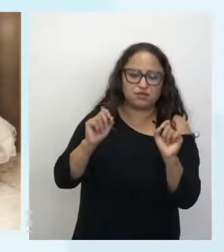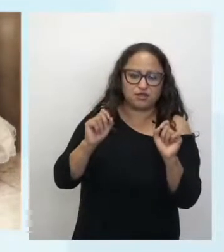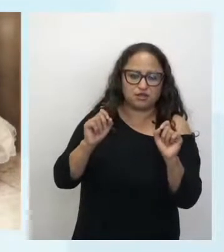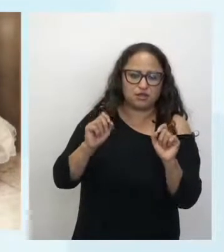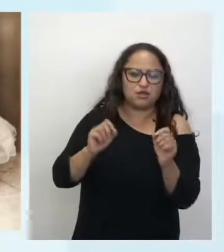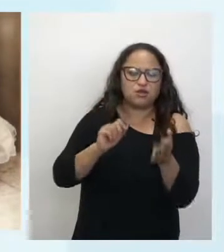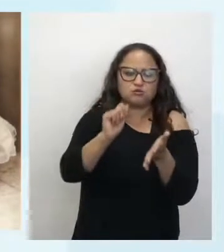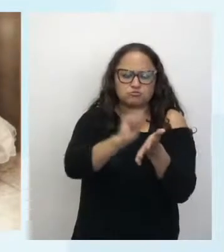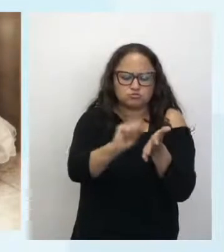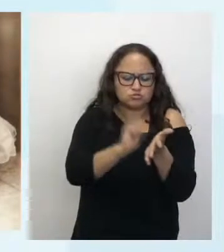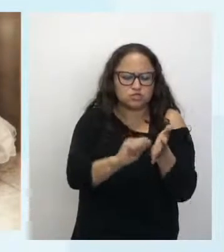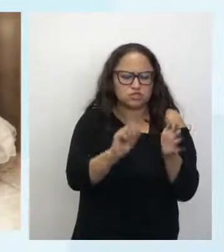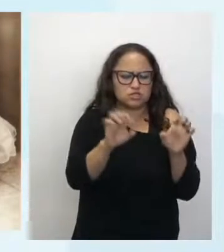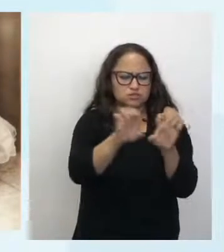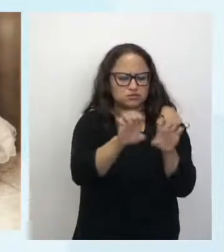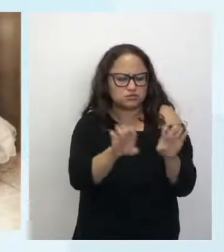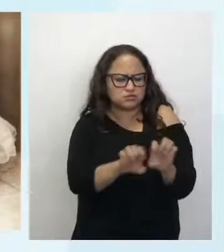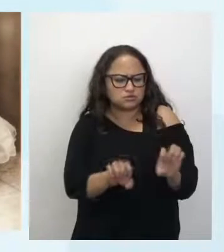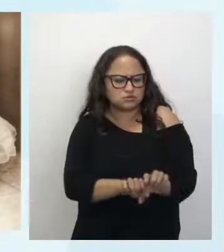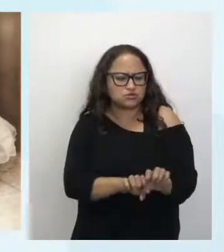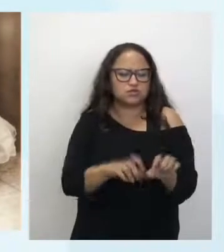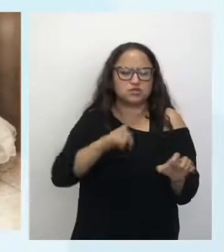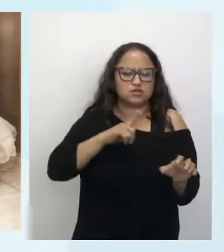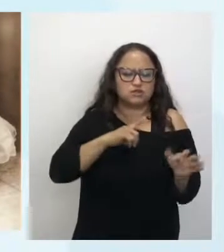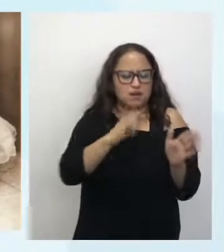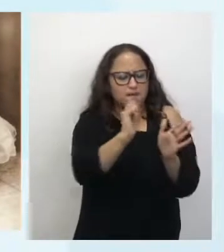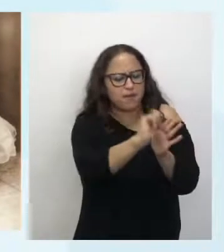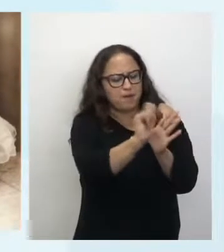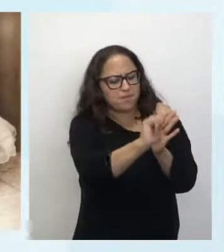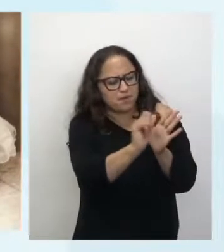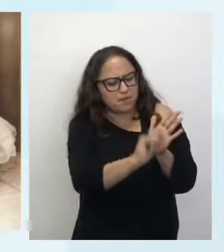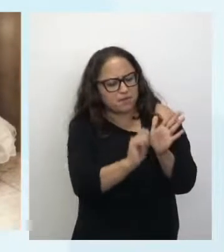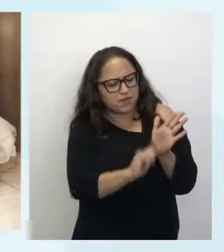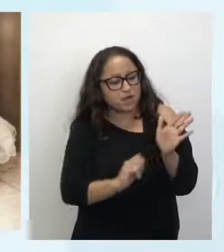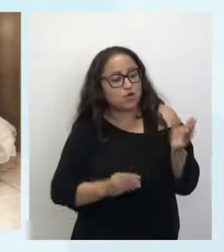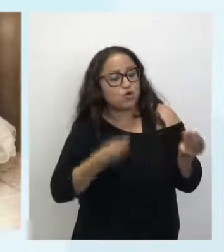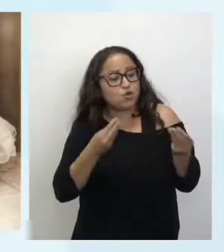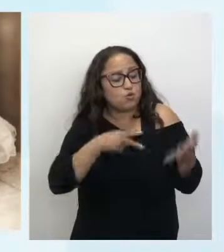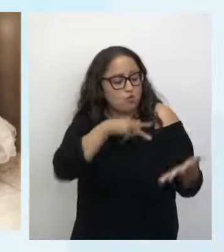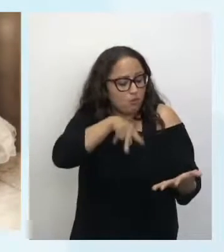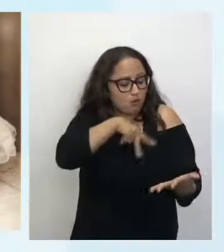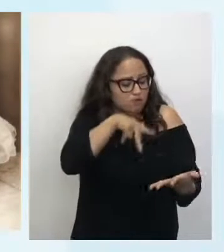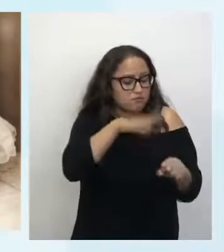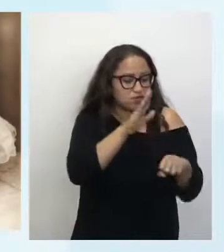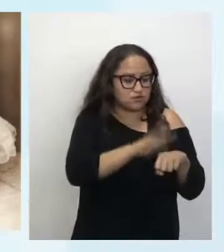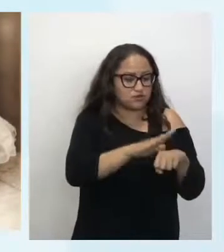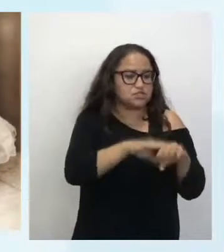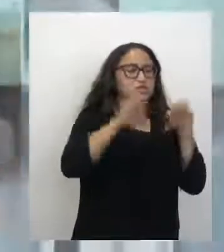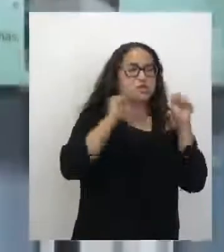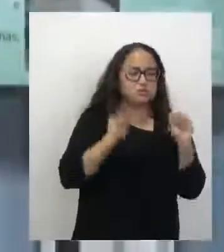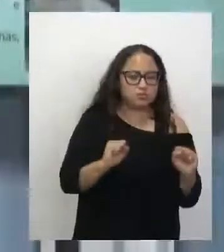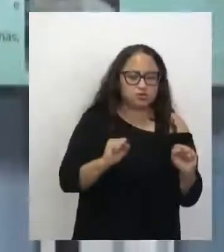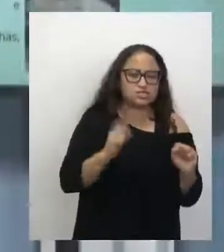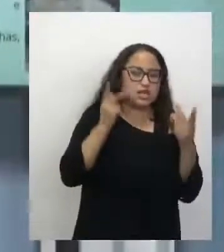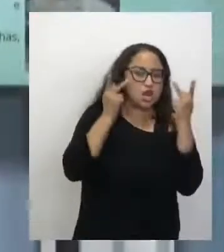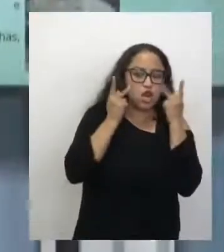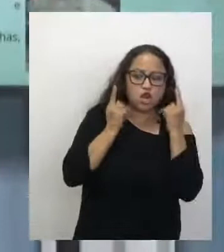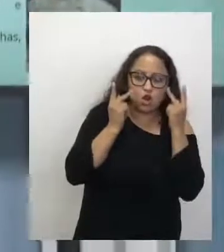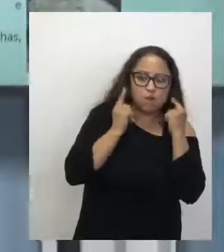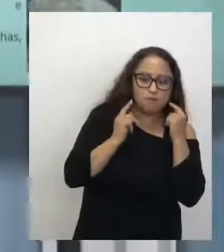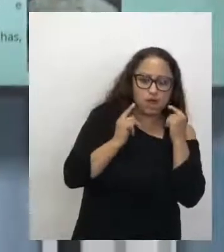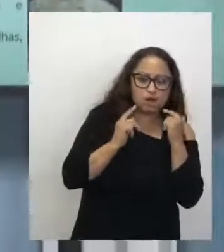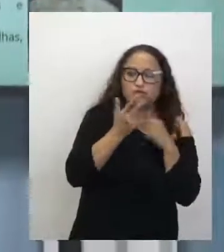registrar justamente a partitura da minha dança, né? Onde eu vou registrar todos os movimentos que eu vou fazer, que tanto pode ser convencional,